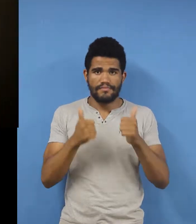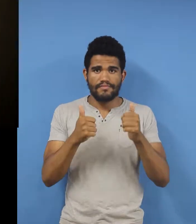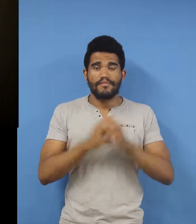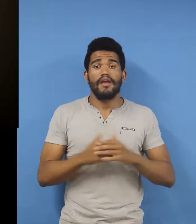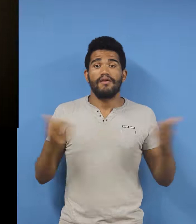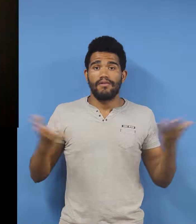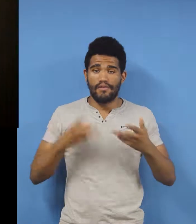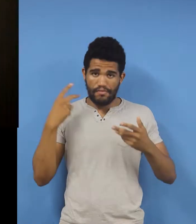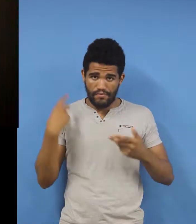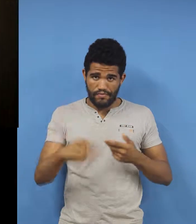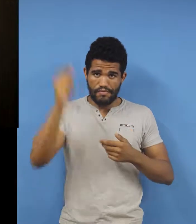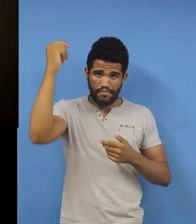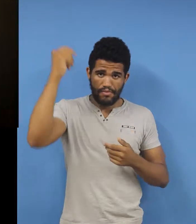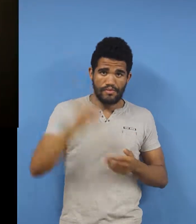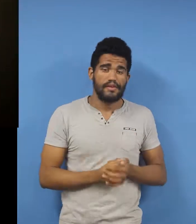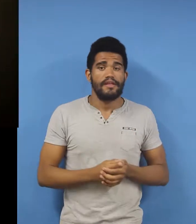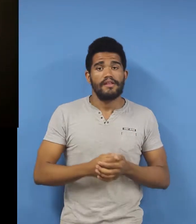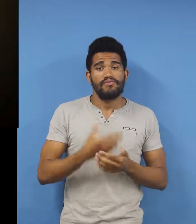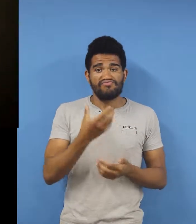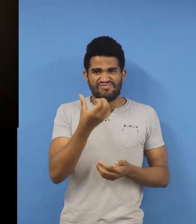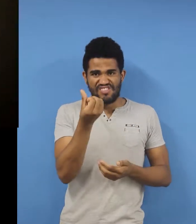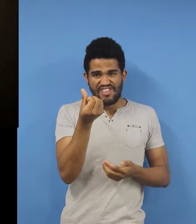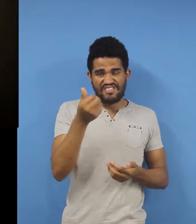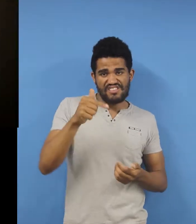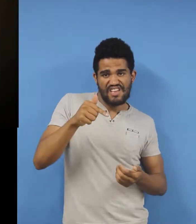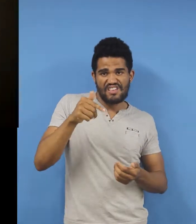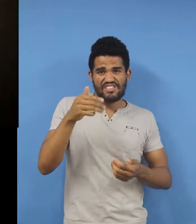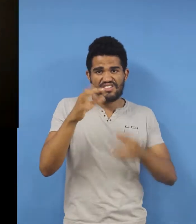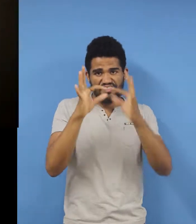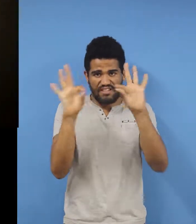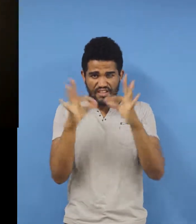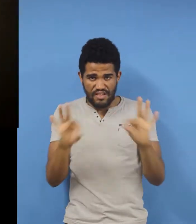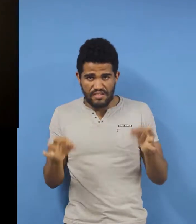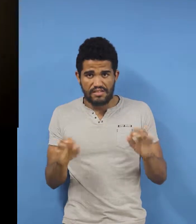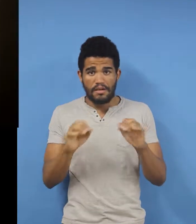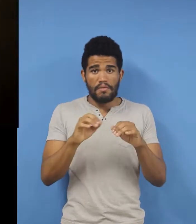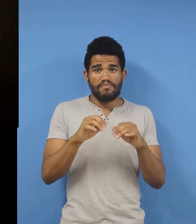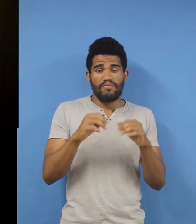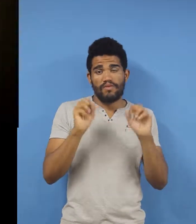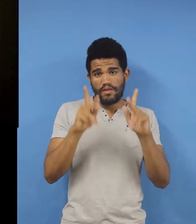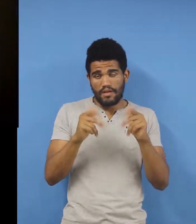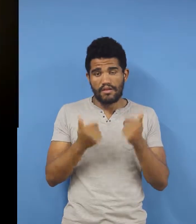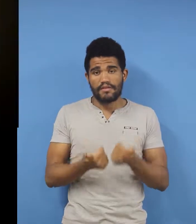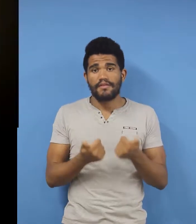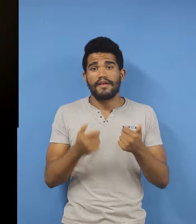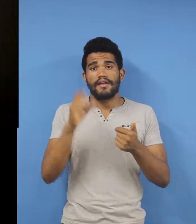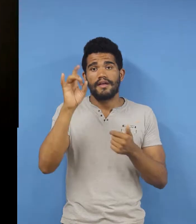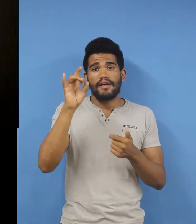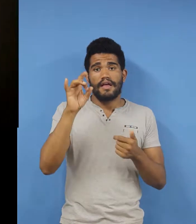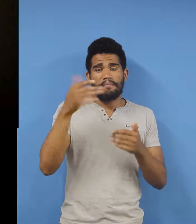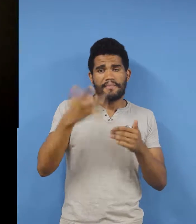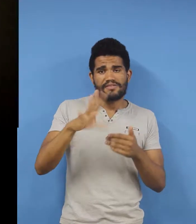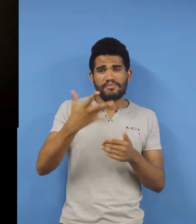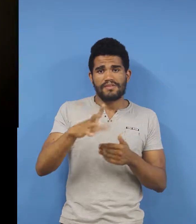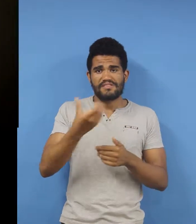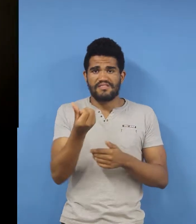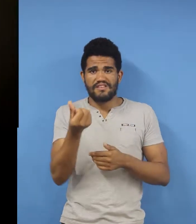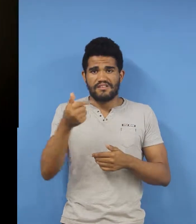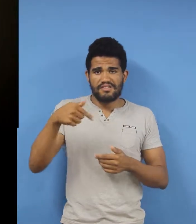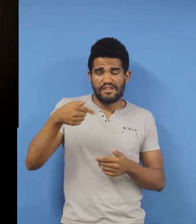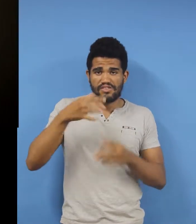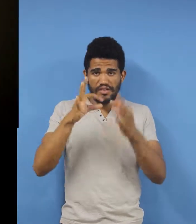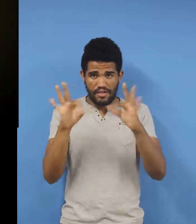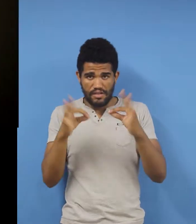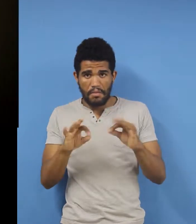de um parágrafo e nos vídeos seguintes, 2 e 3, tá bom? Mas bora lá. Tem em média 6 e 7 linhas.